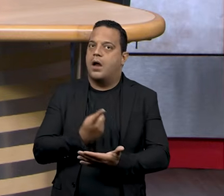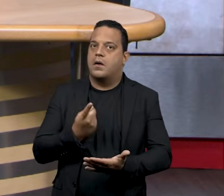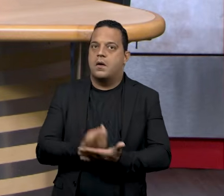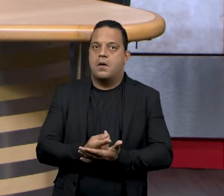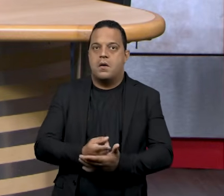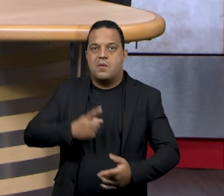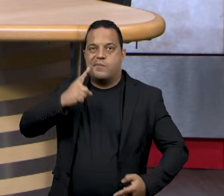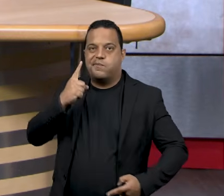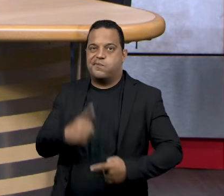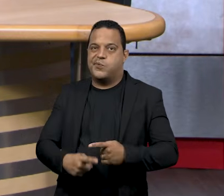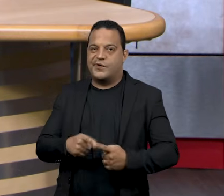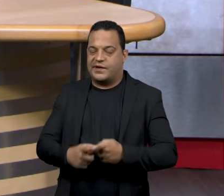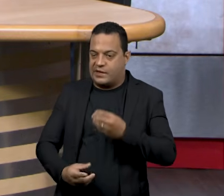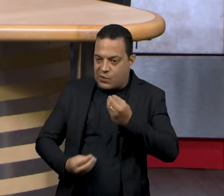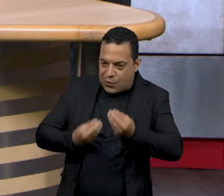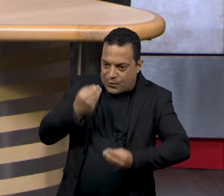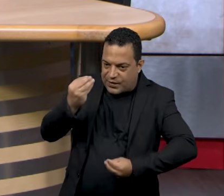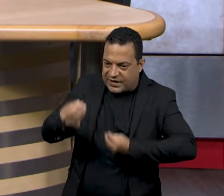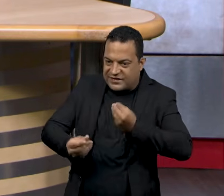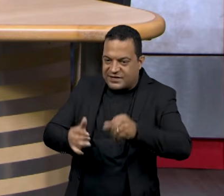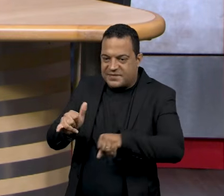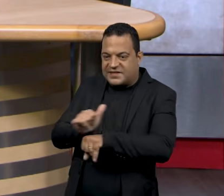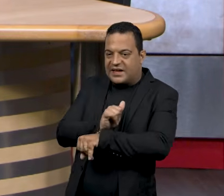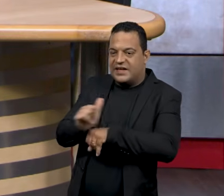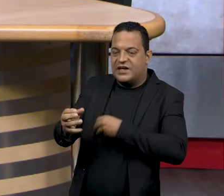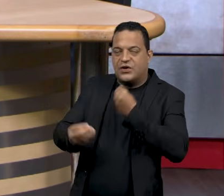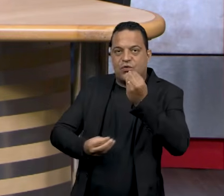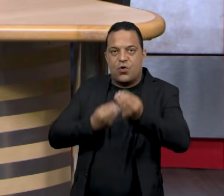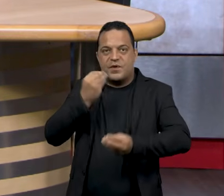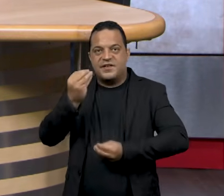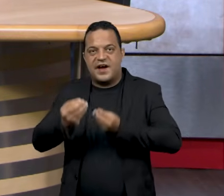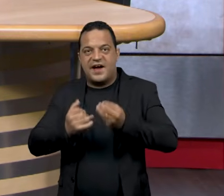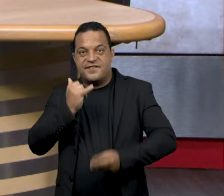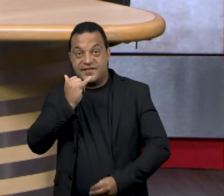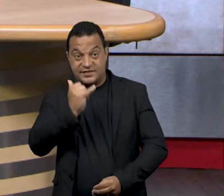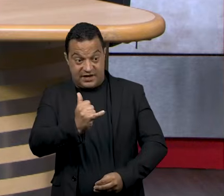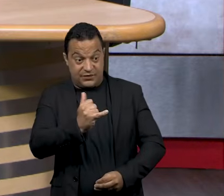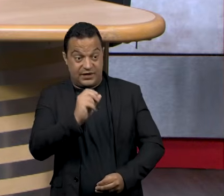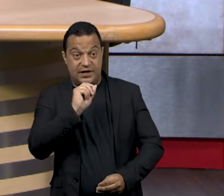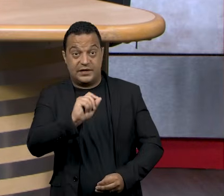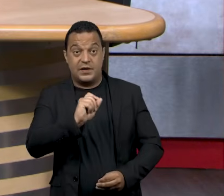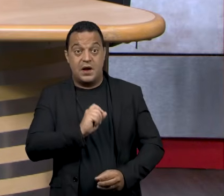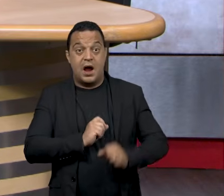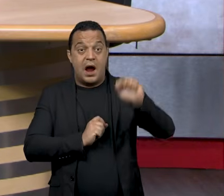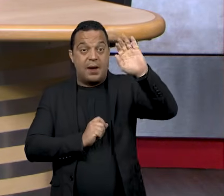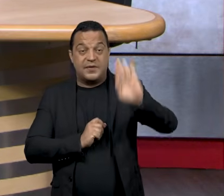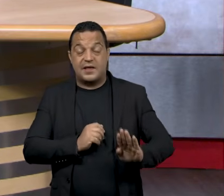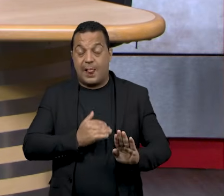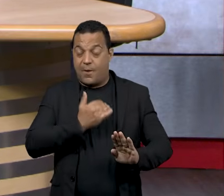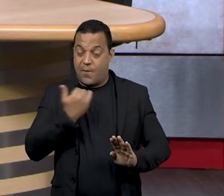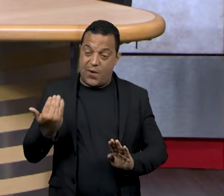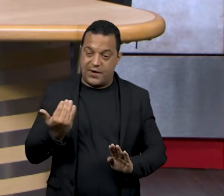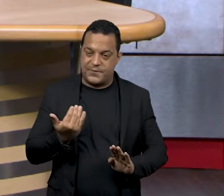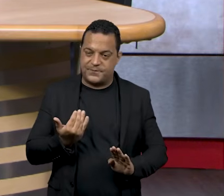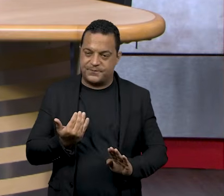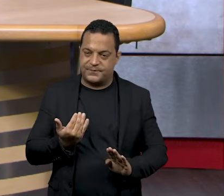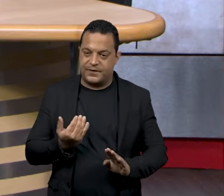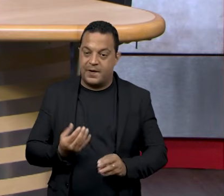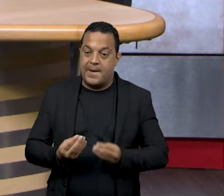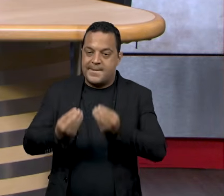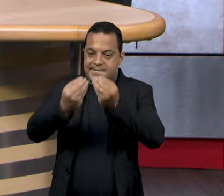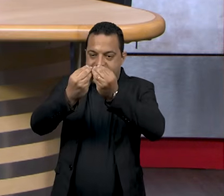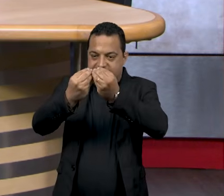as boas novas que ele deveria levar, ele não sabia falar, ele não sabia dar a notícia da morte de Absalão. Isso